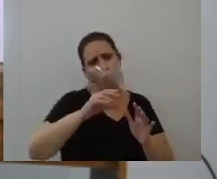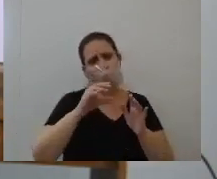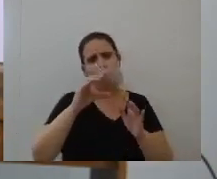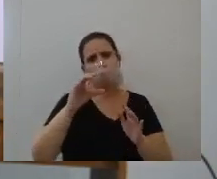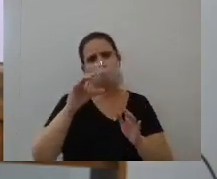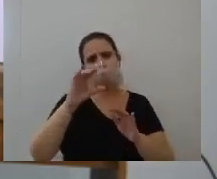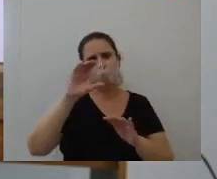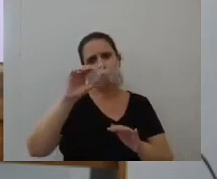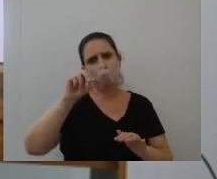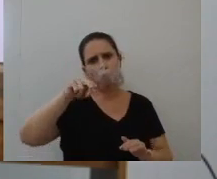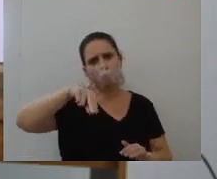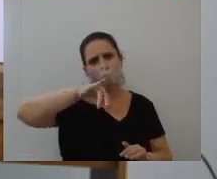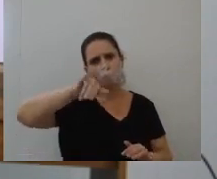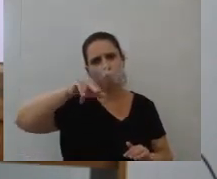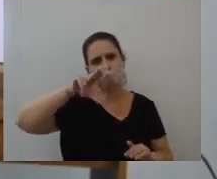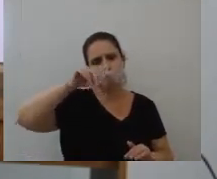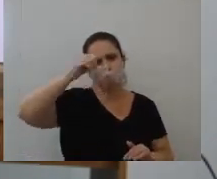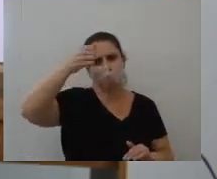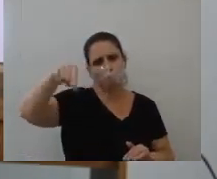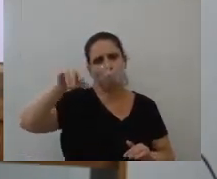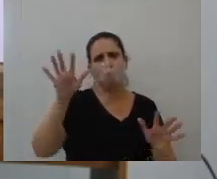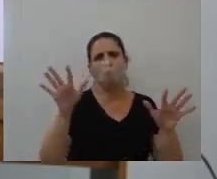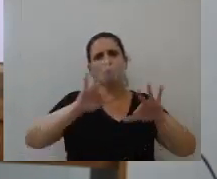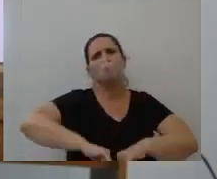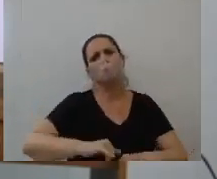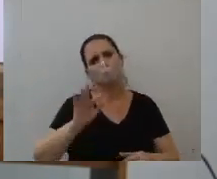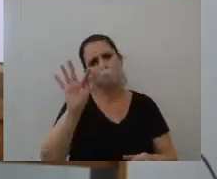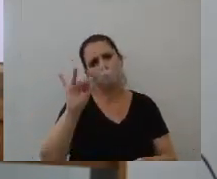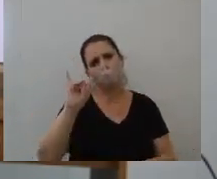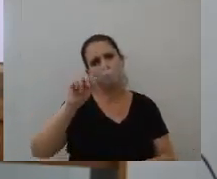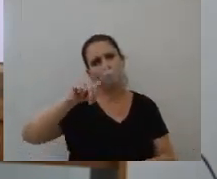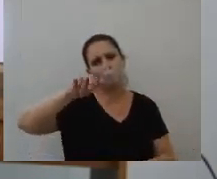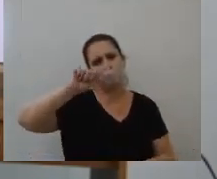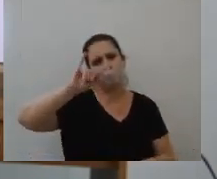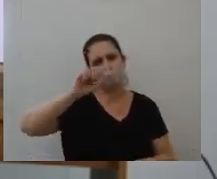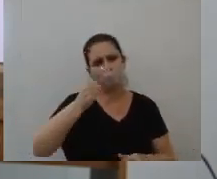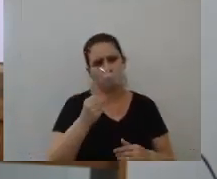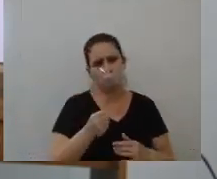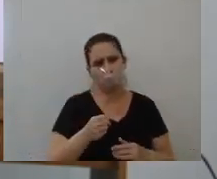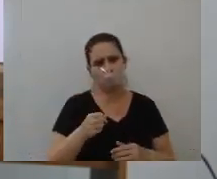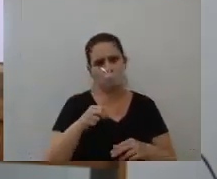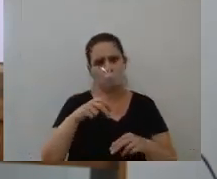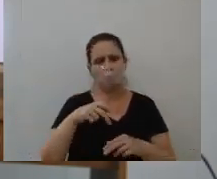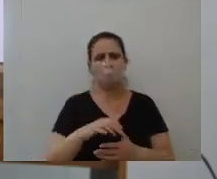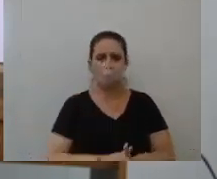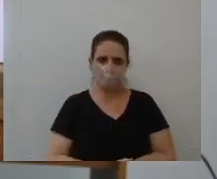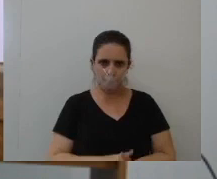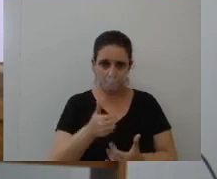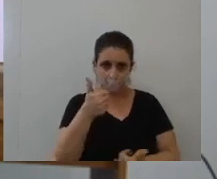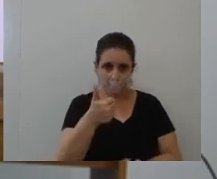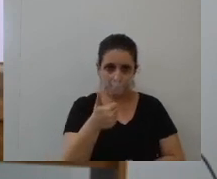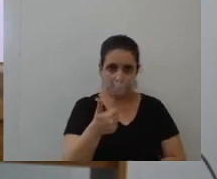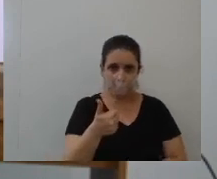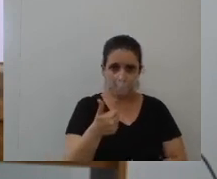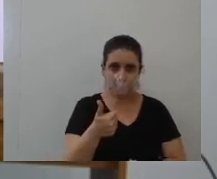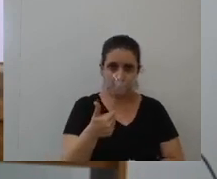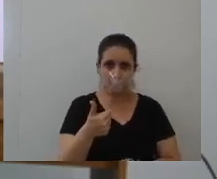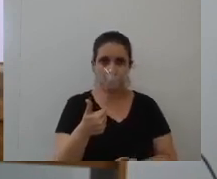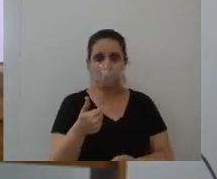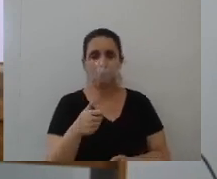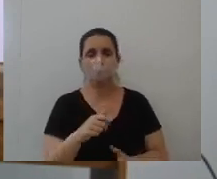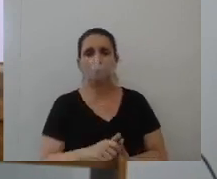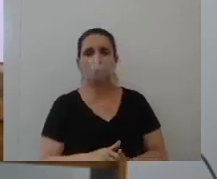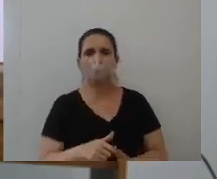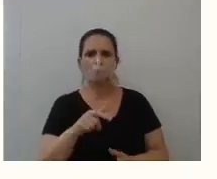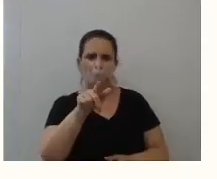finais, com o intuito de, a fim de, para isso, para aquilo. Beleza? Fez-lhe